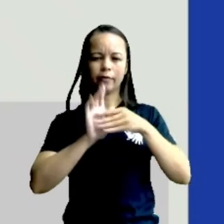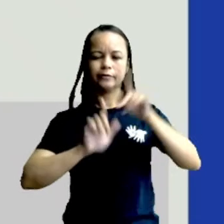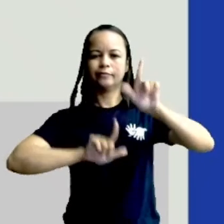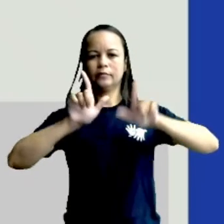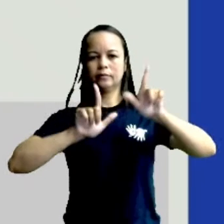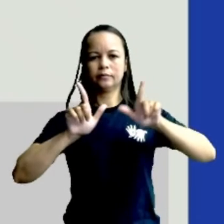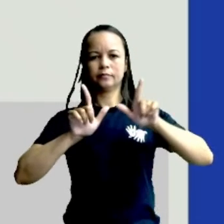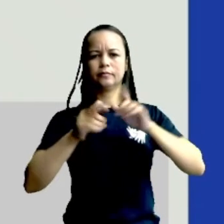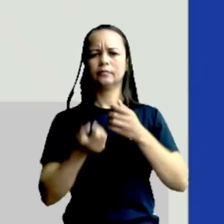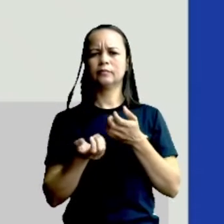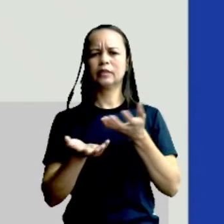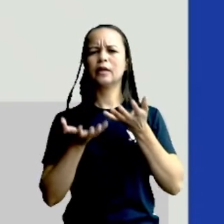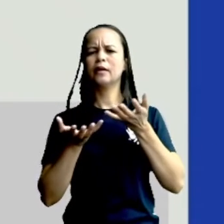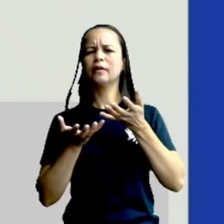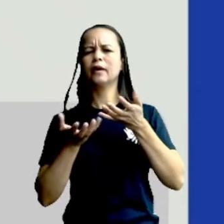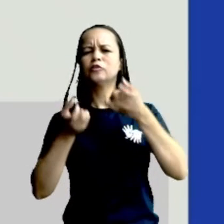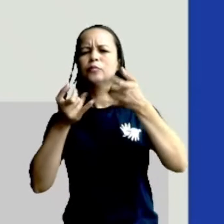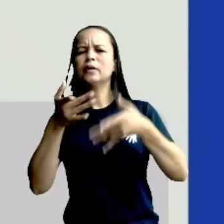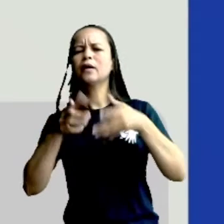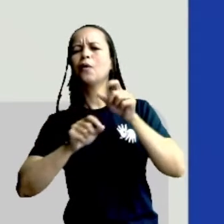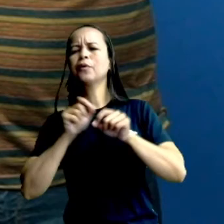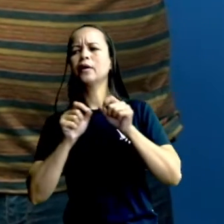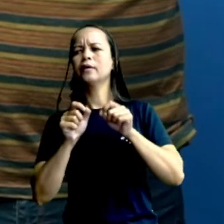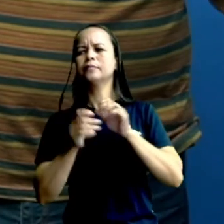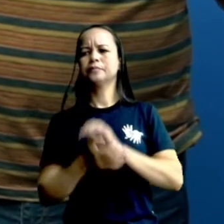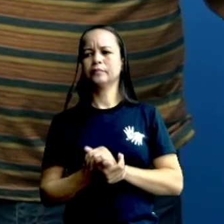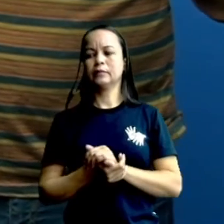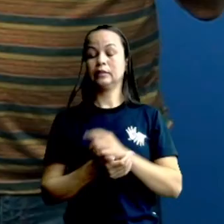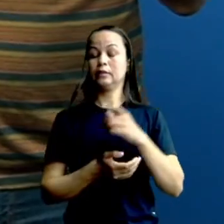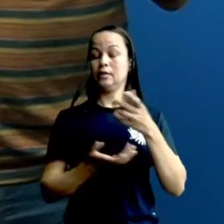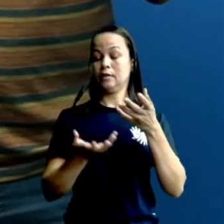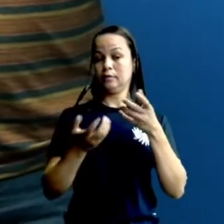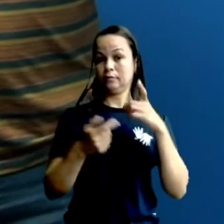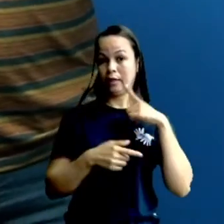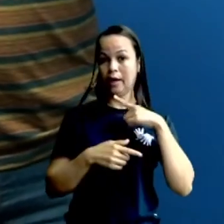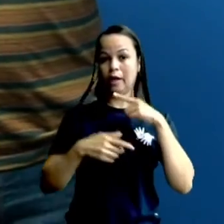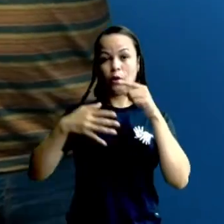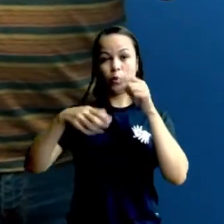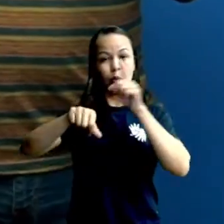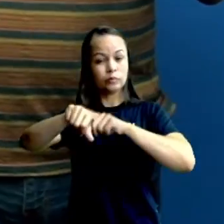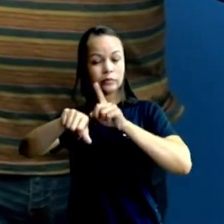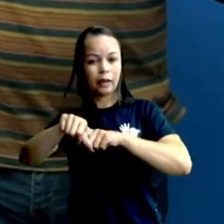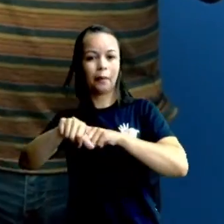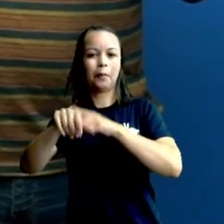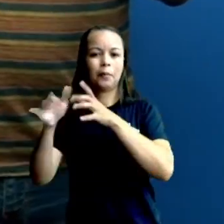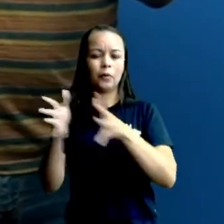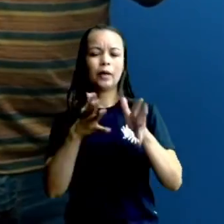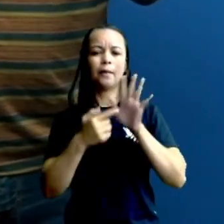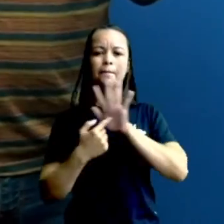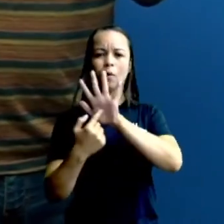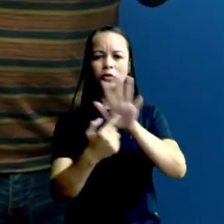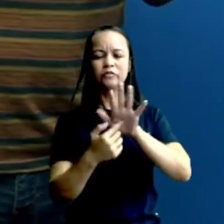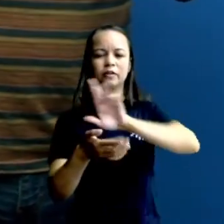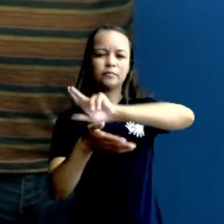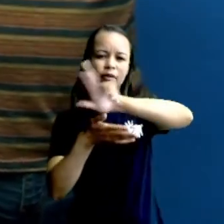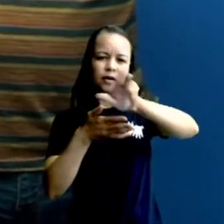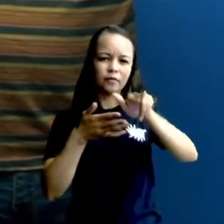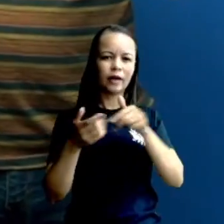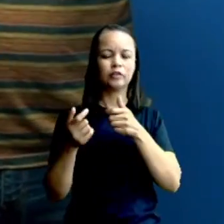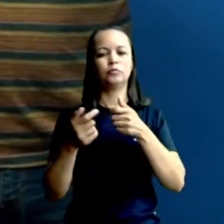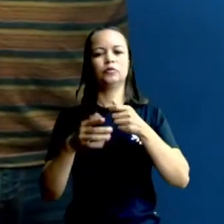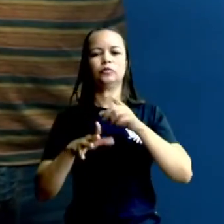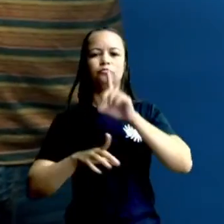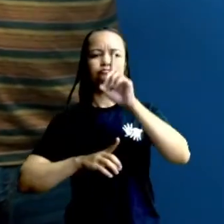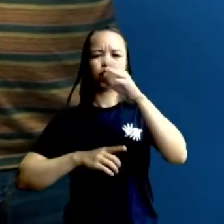aparições. Parou. O que é que ele quer dizer com isso? Que eles têm esses tempos e nesse tempo ele pode aparecer várias vezes